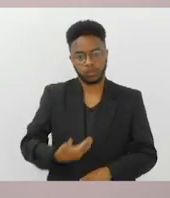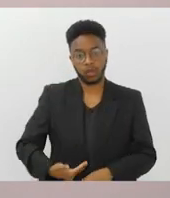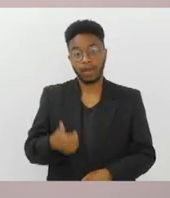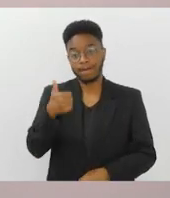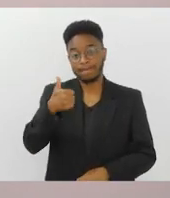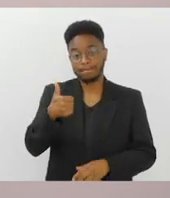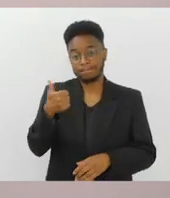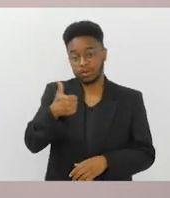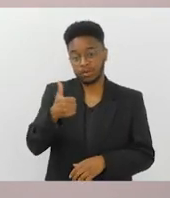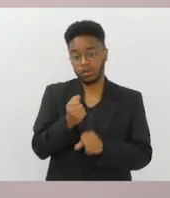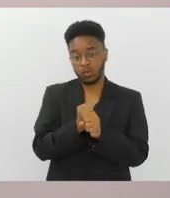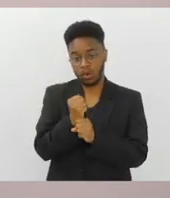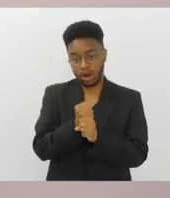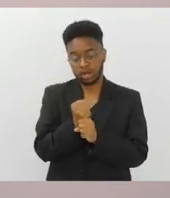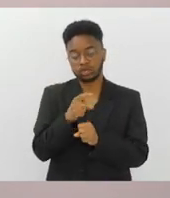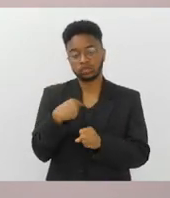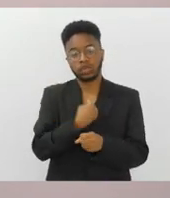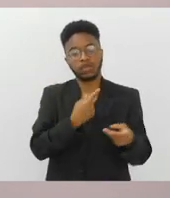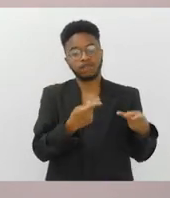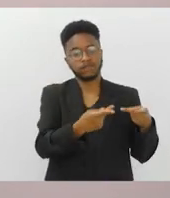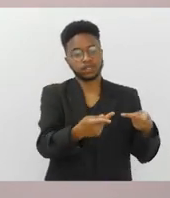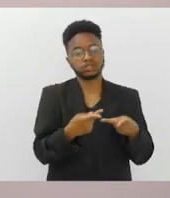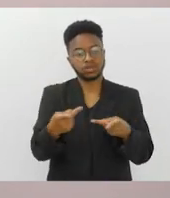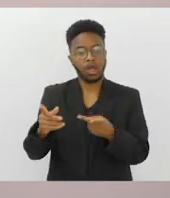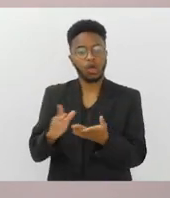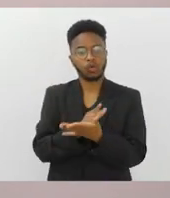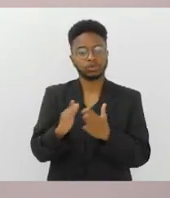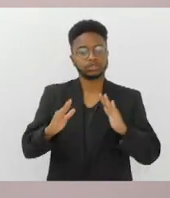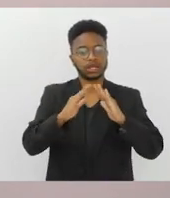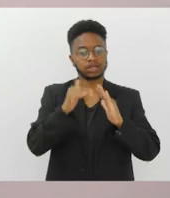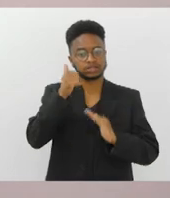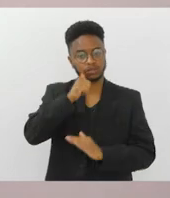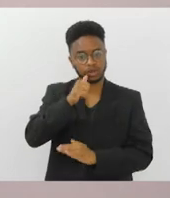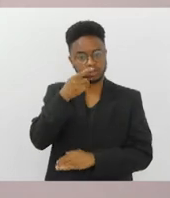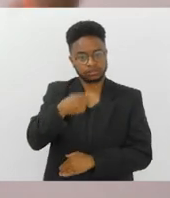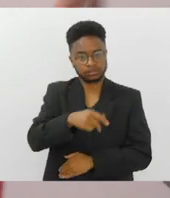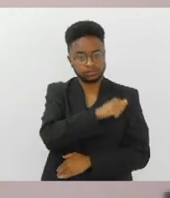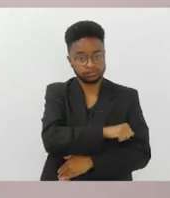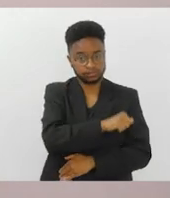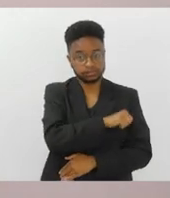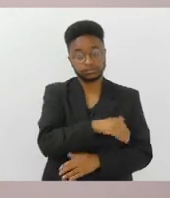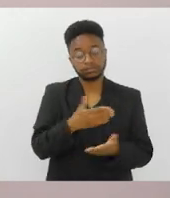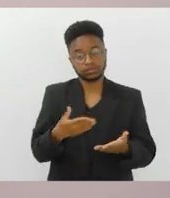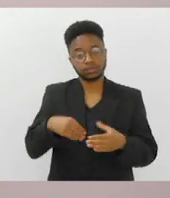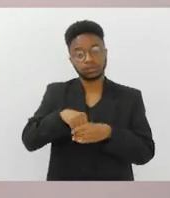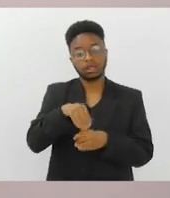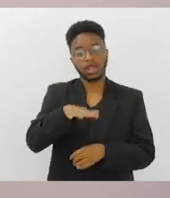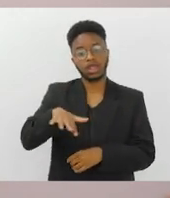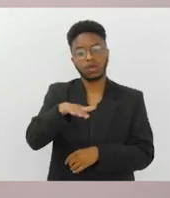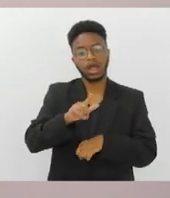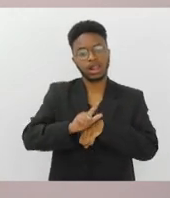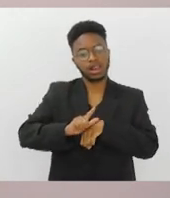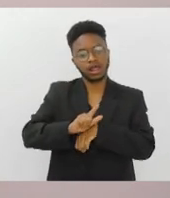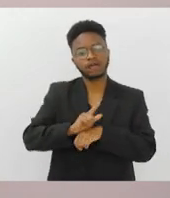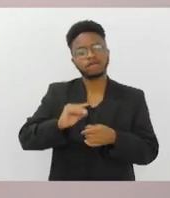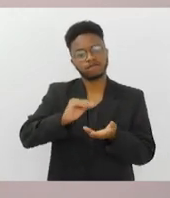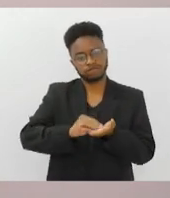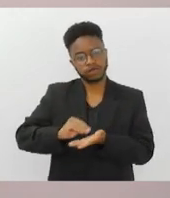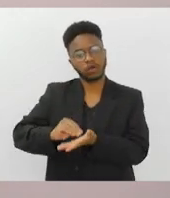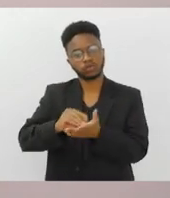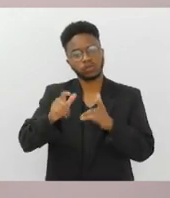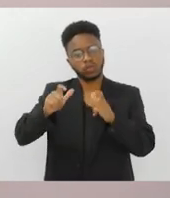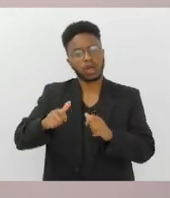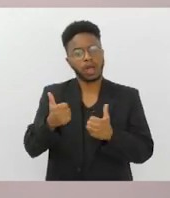gente fez uma visita às poucas casas da mulher carioca que temos na cidade do Rio de Janeiro. E aí, naquele universo lilás, faltava um ponto de